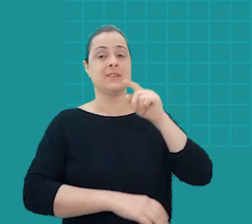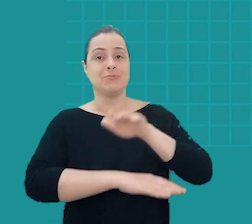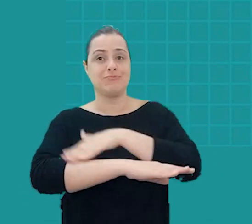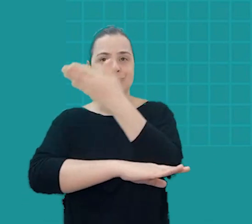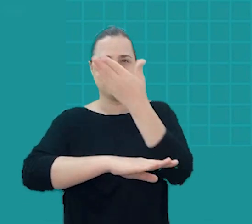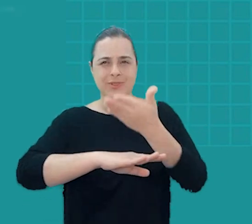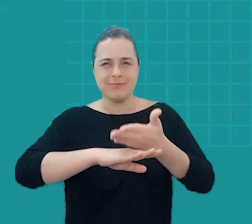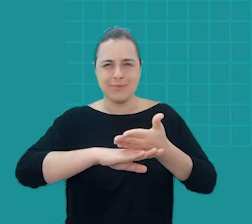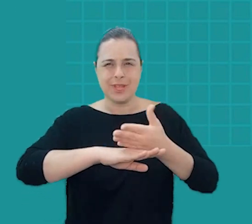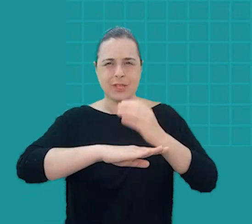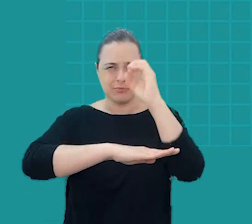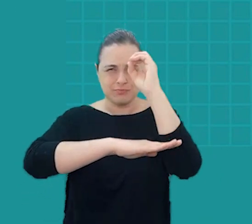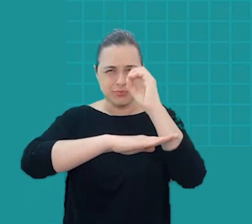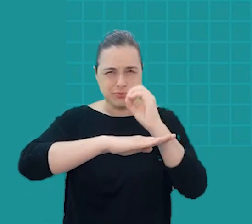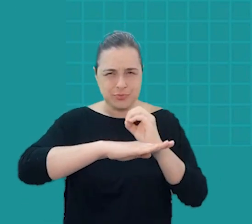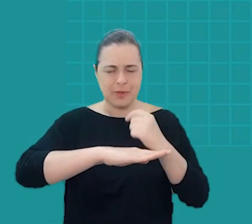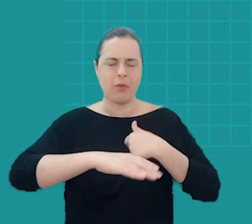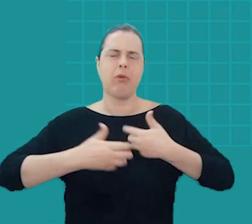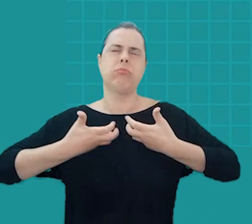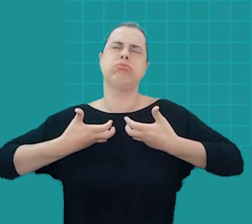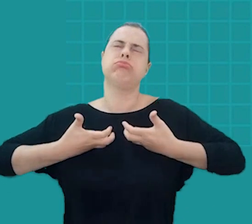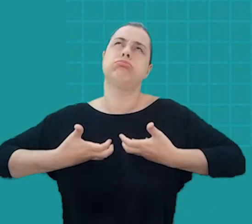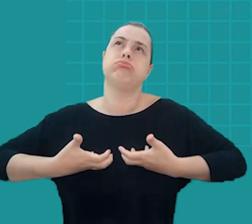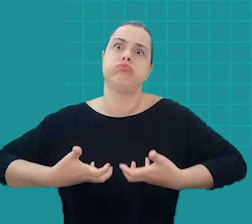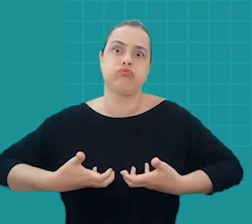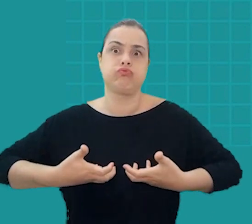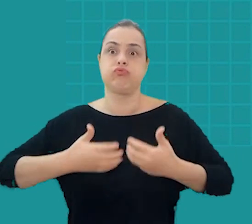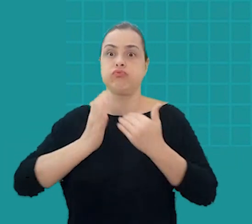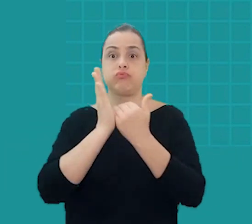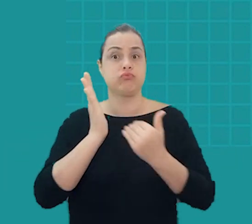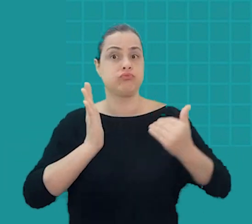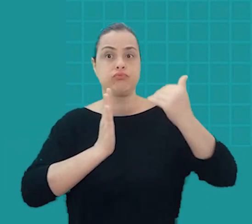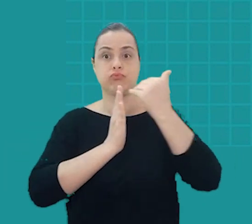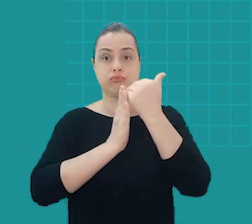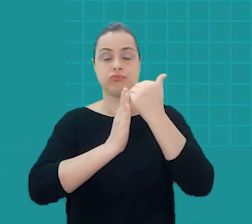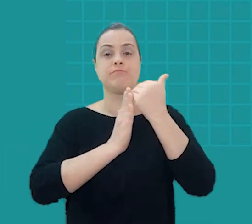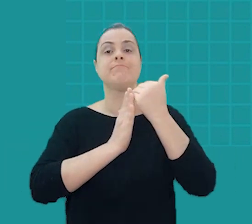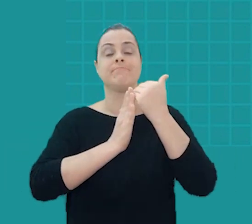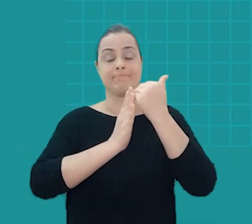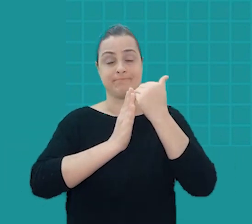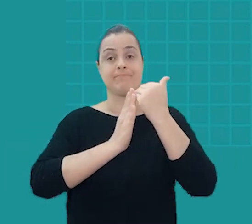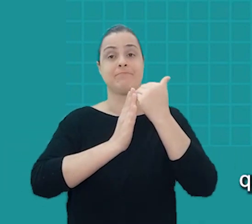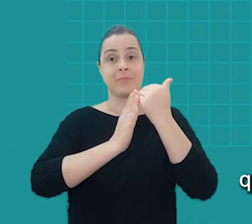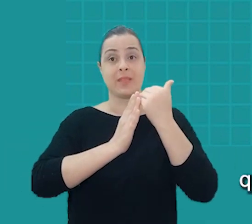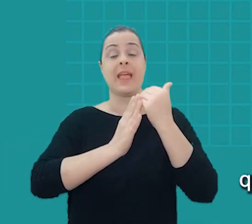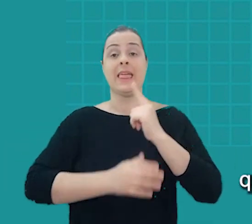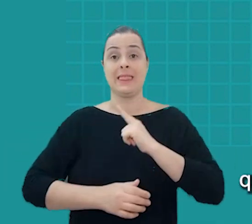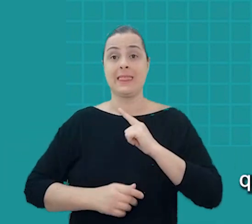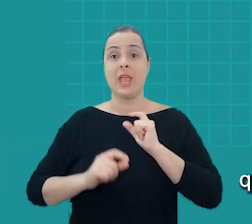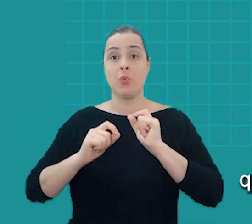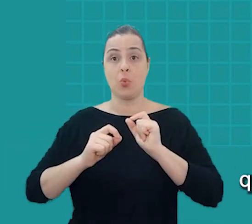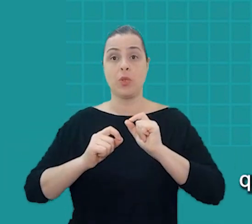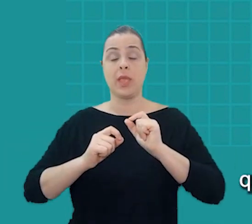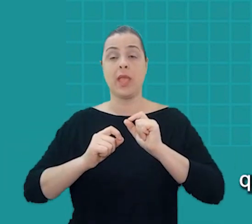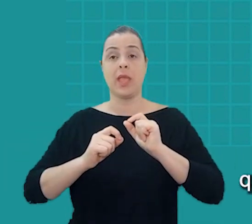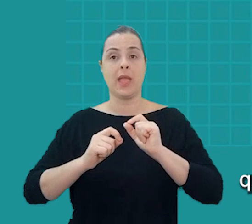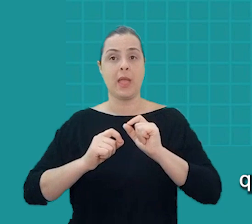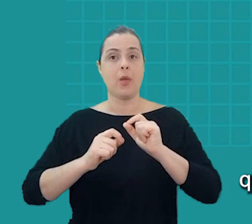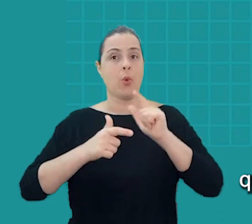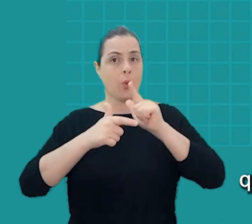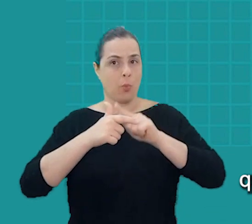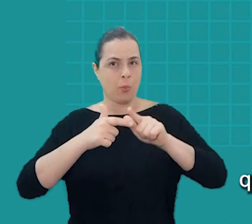estou extremamente cansado. Eu tenho até um case meu próprio que eu estava uma